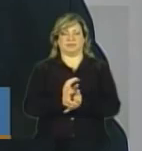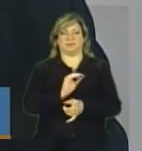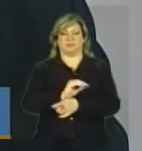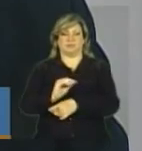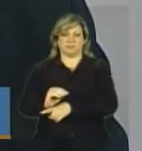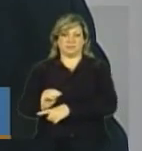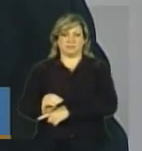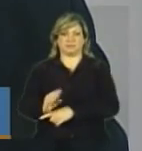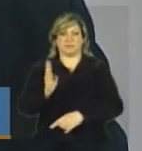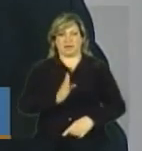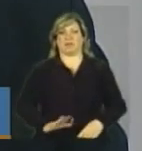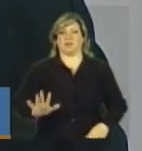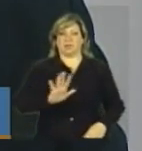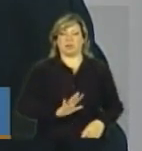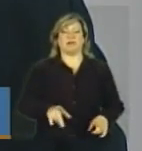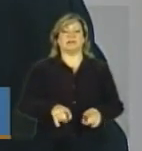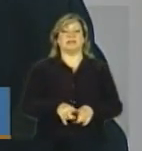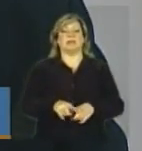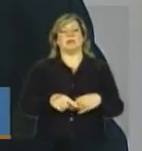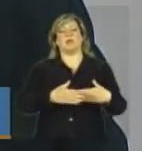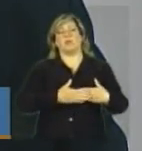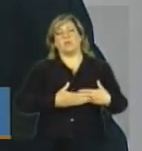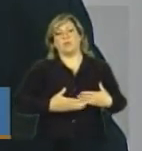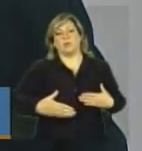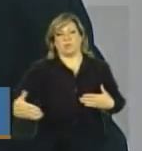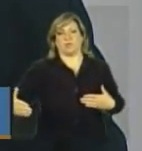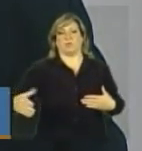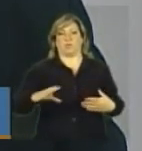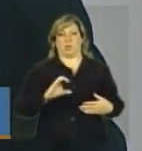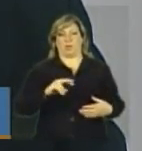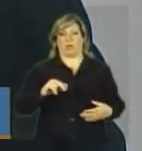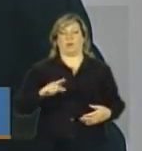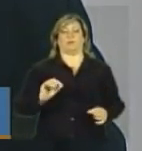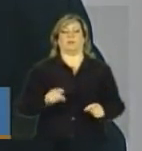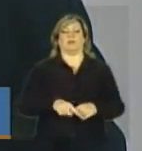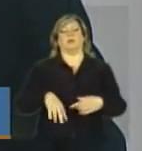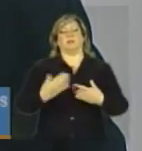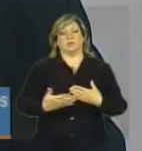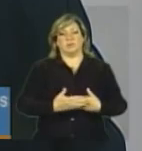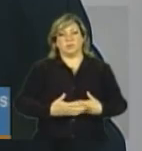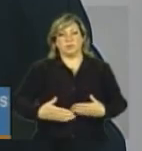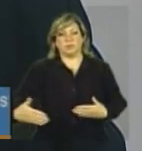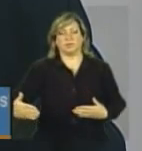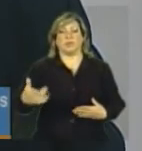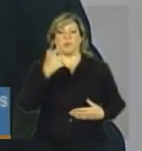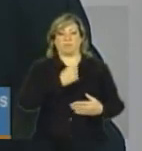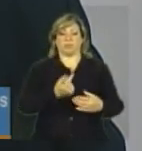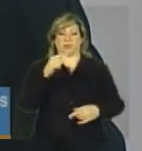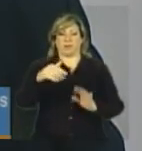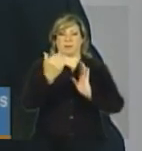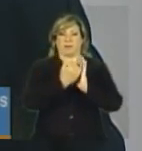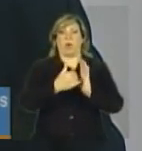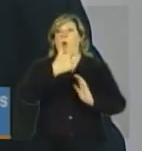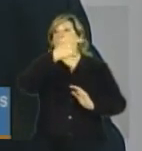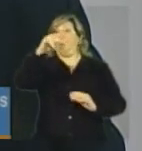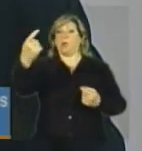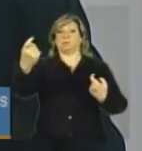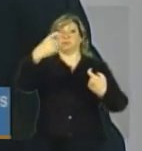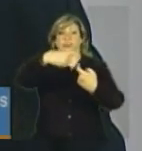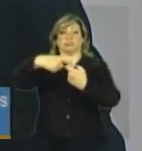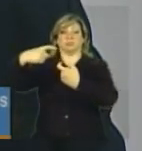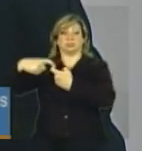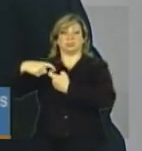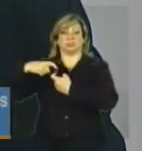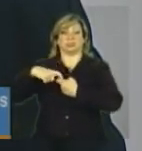Abastecimento e que ao longo do tempo, né, eh a partir do crescimento do programa, outros parceiros se somaram à